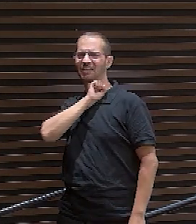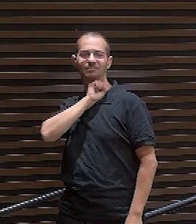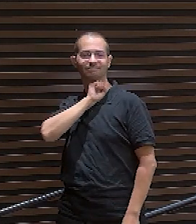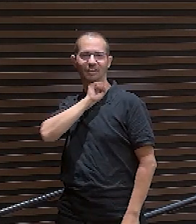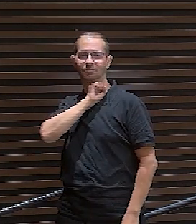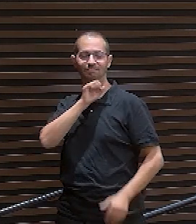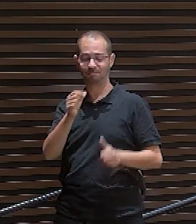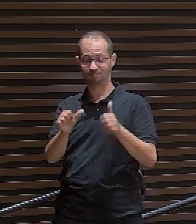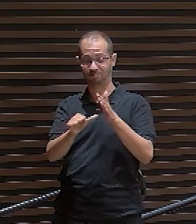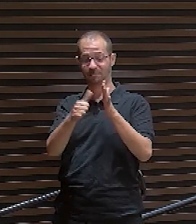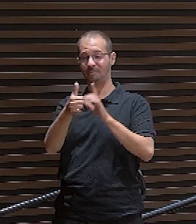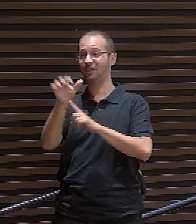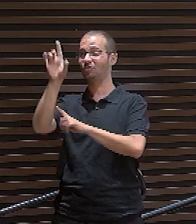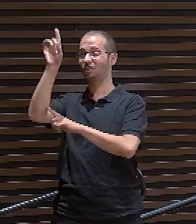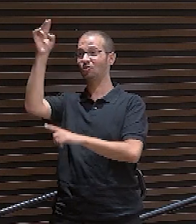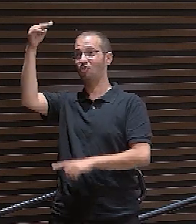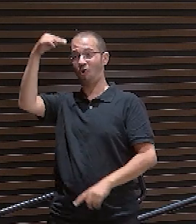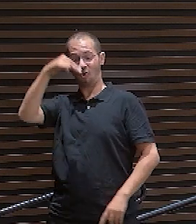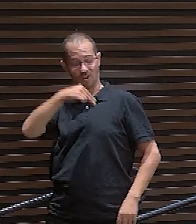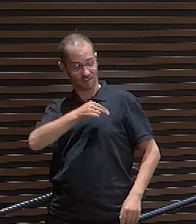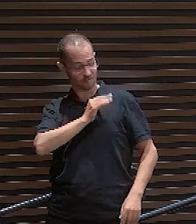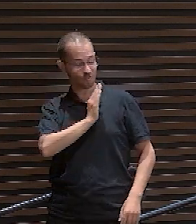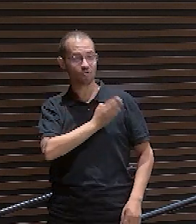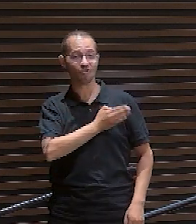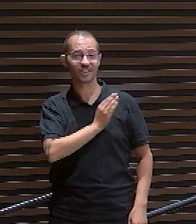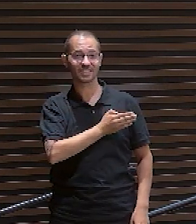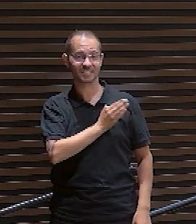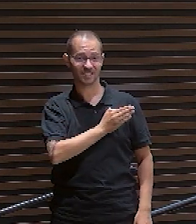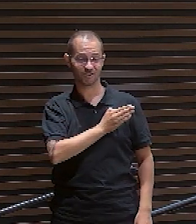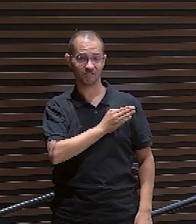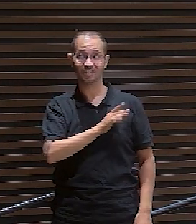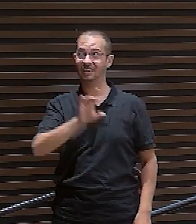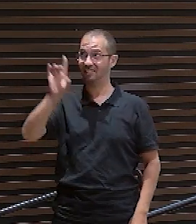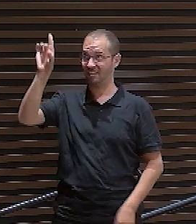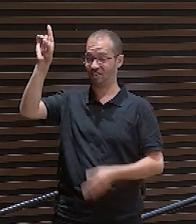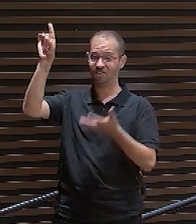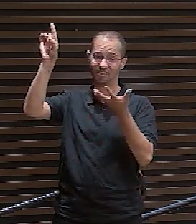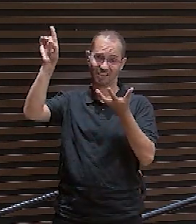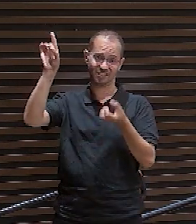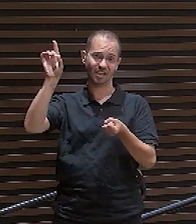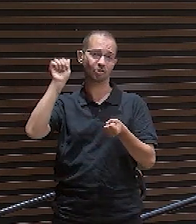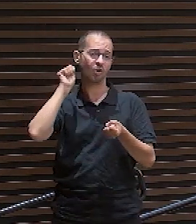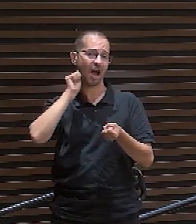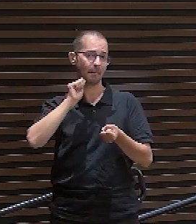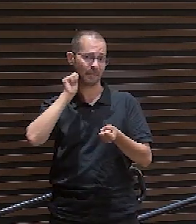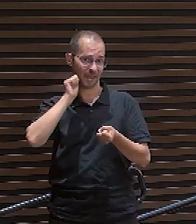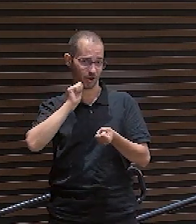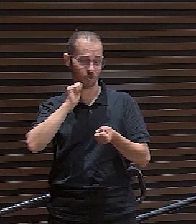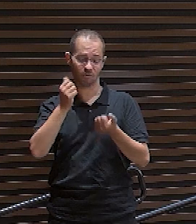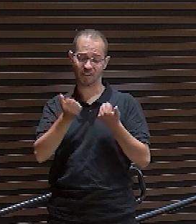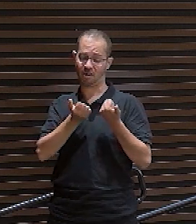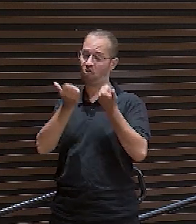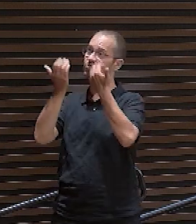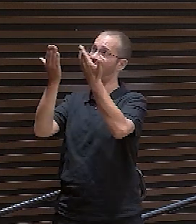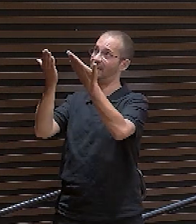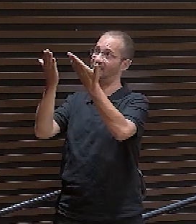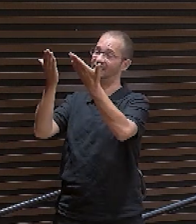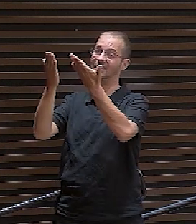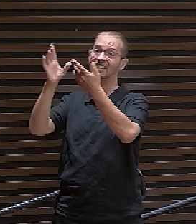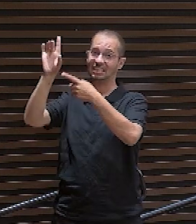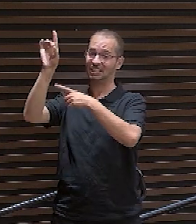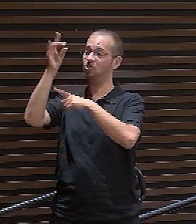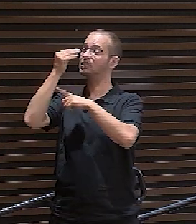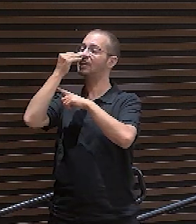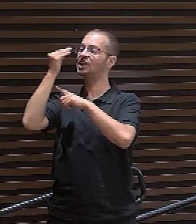Ele diz, aceitou Abel e a sua oferta. Rejeitou Caim e a sua